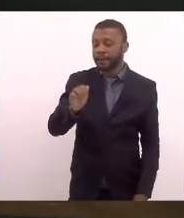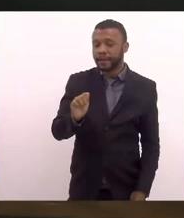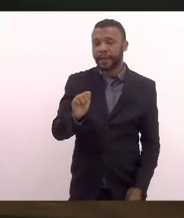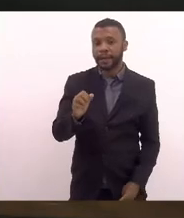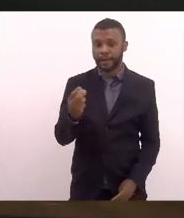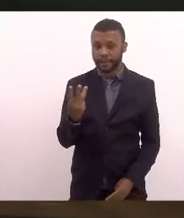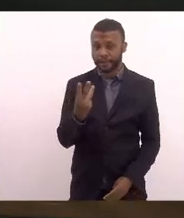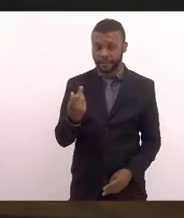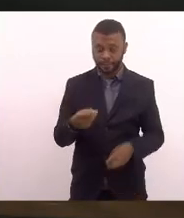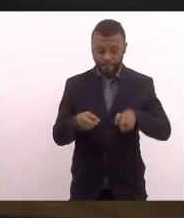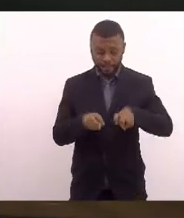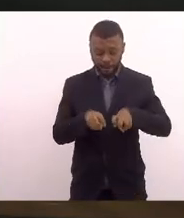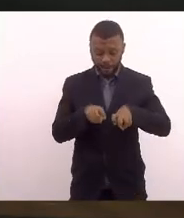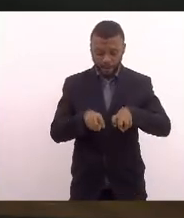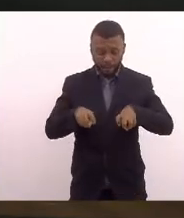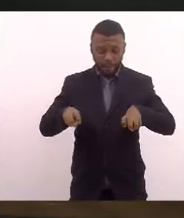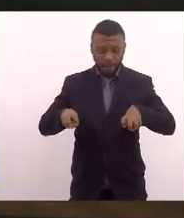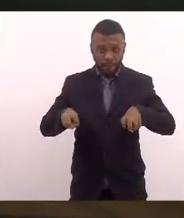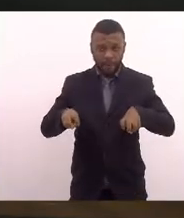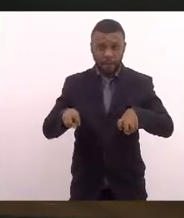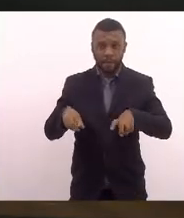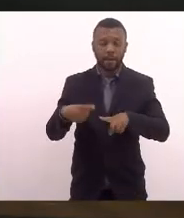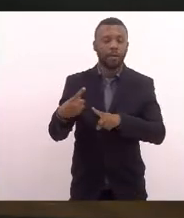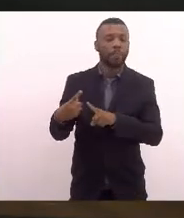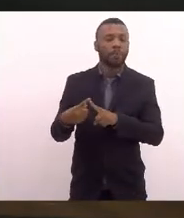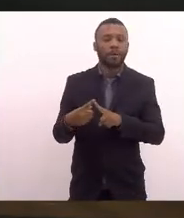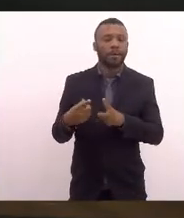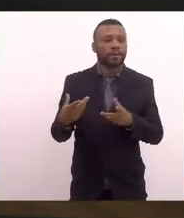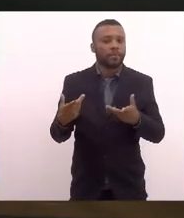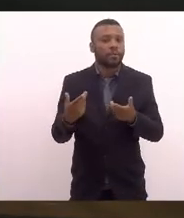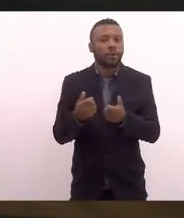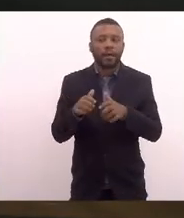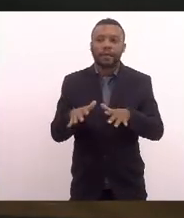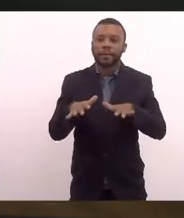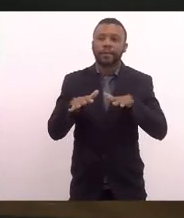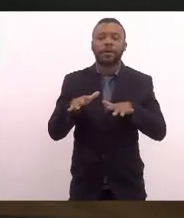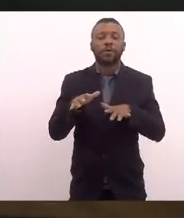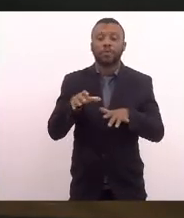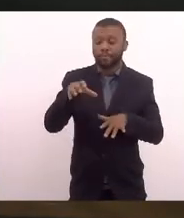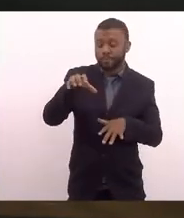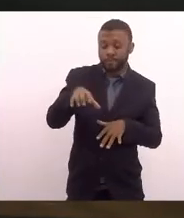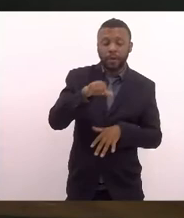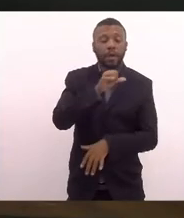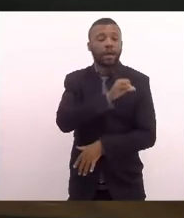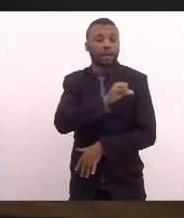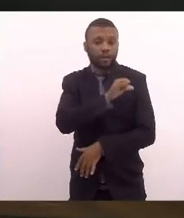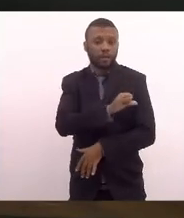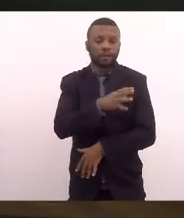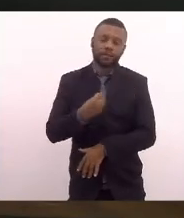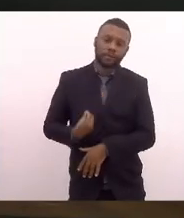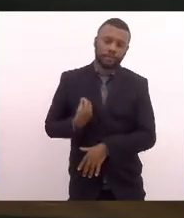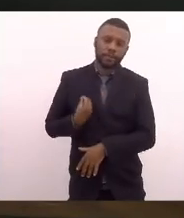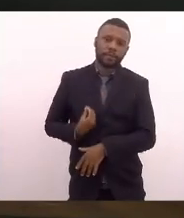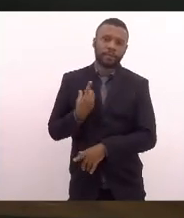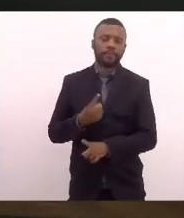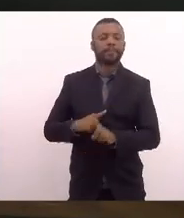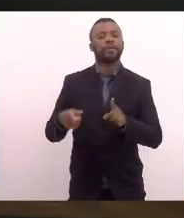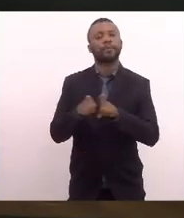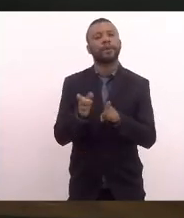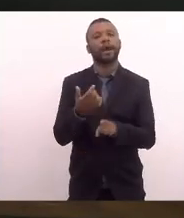do lado da outra, porque é isso, né? A Seção Rio de Janeiro presente. Mas eu queria estender esse